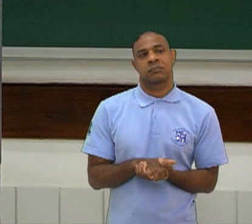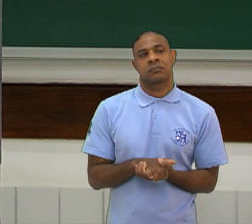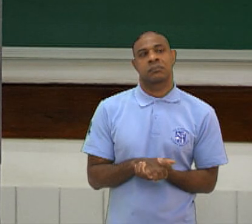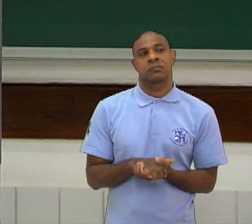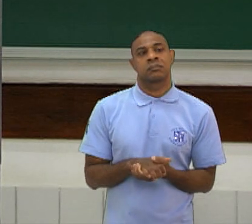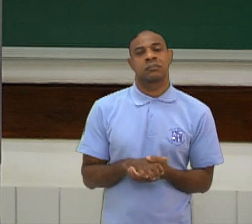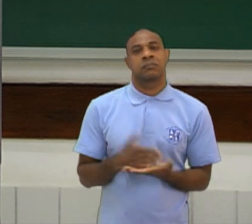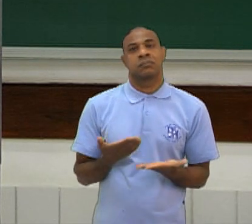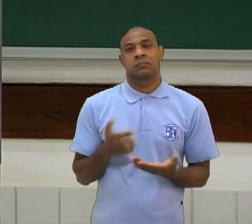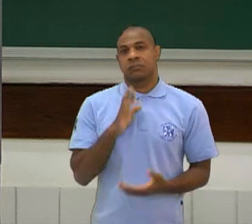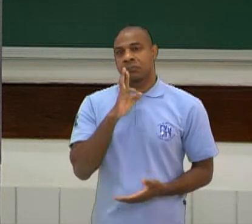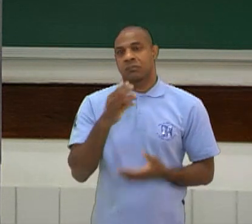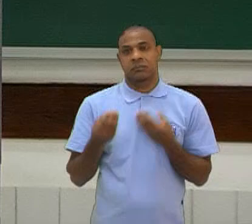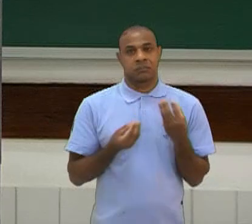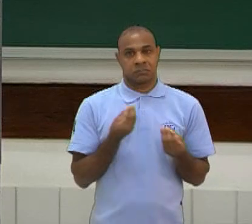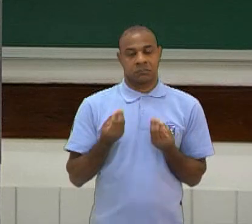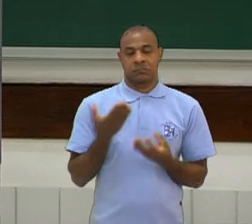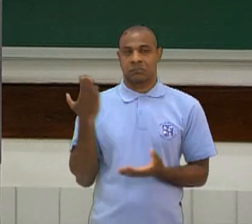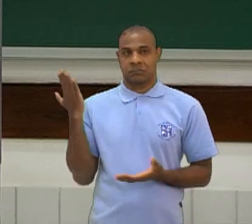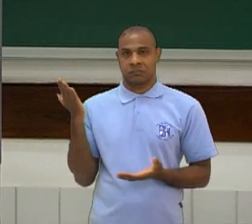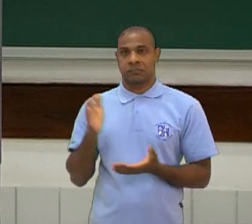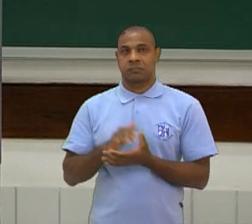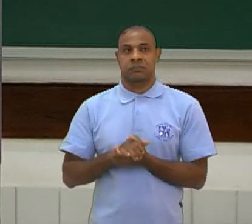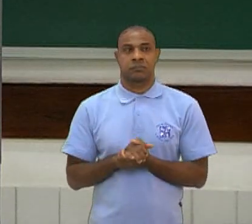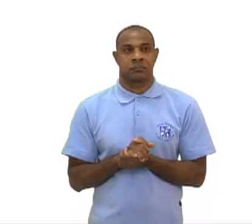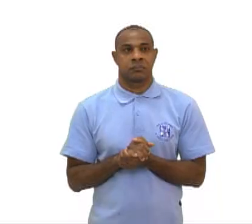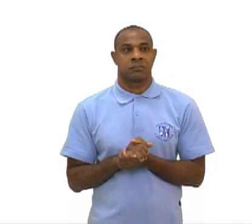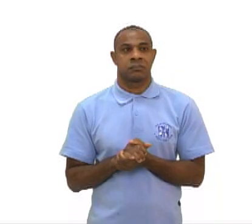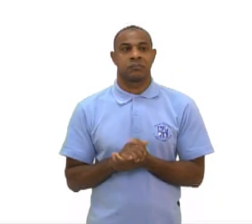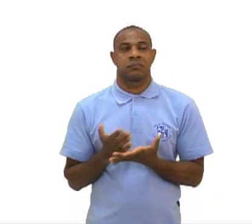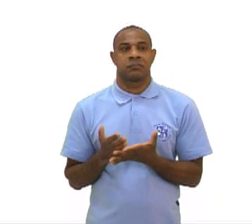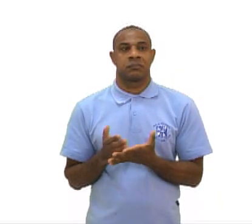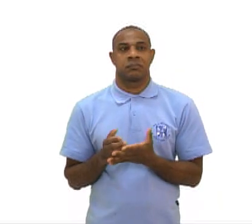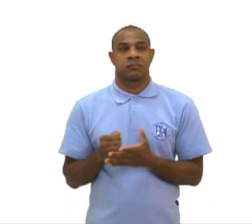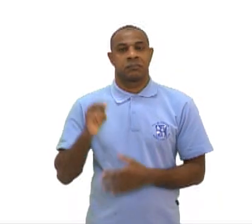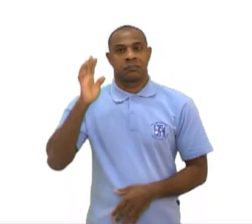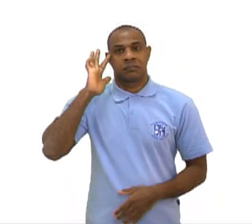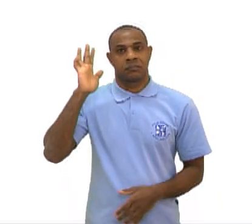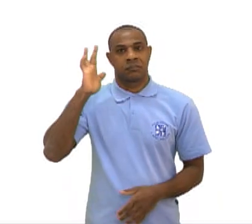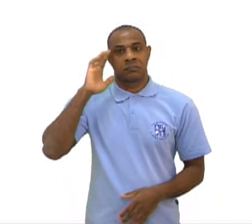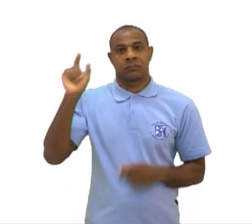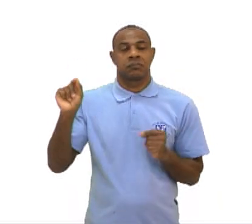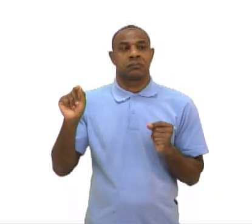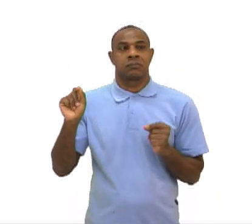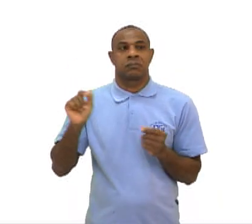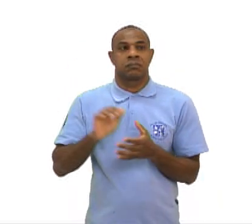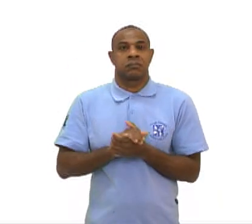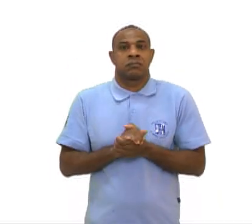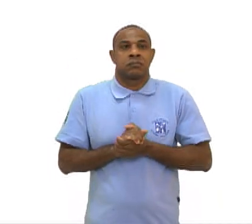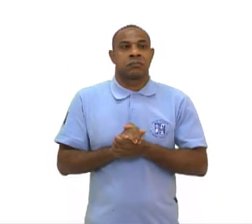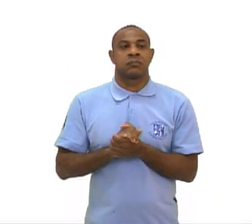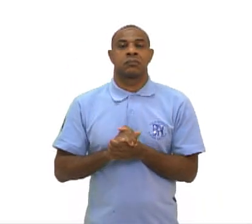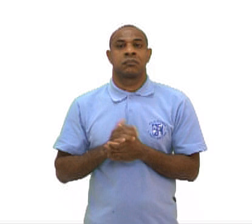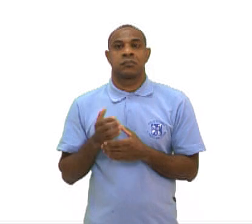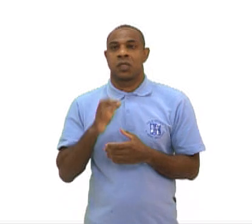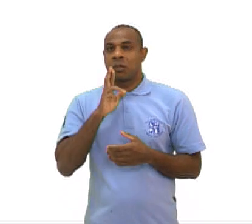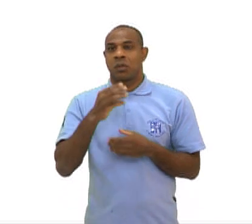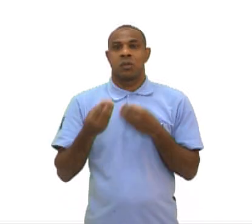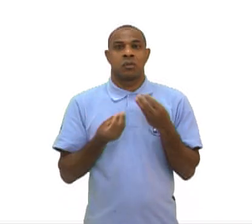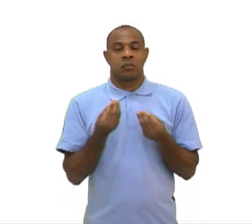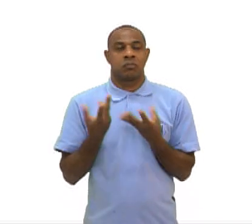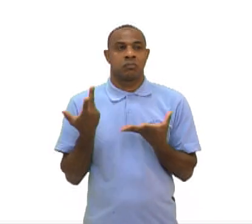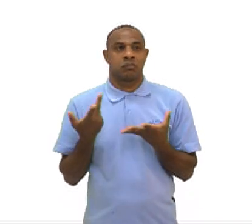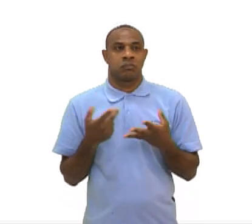Então vamos lá para a resposta do nosso quiz. O sociólogo que vai dizer que o Estado se detém o monopólio legítimo da violência